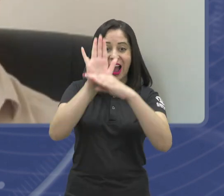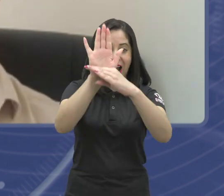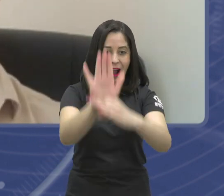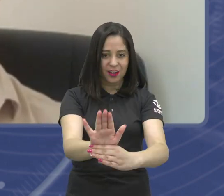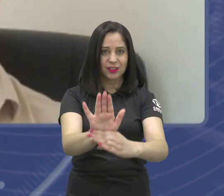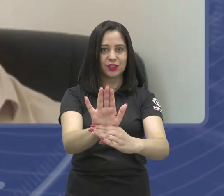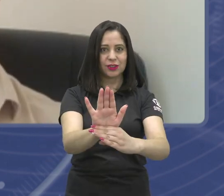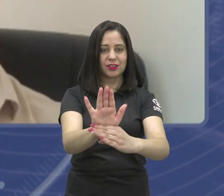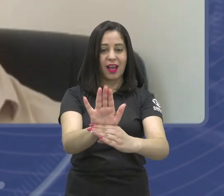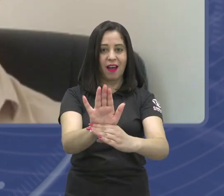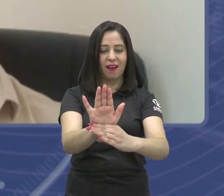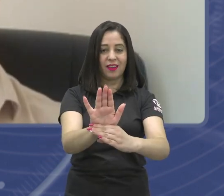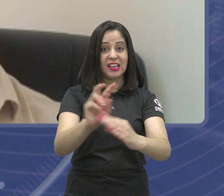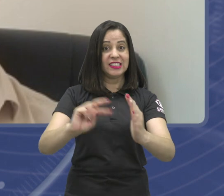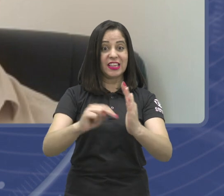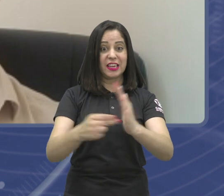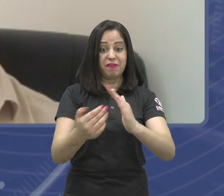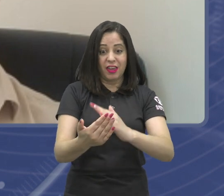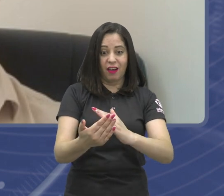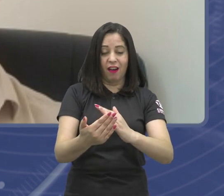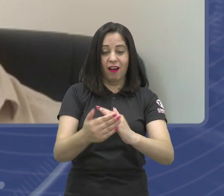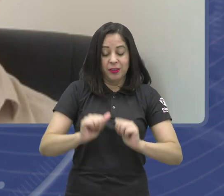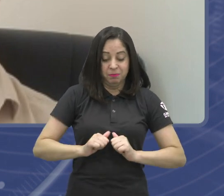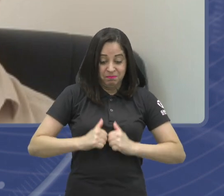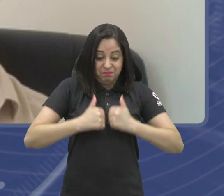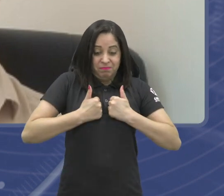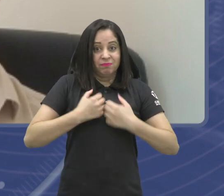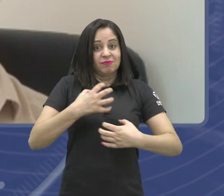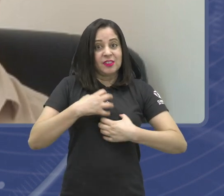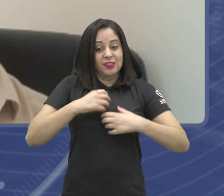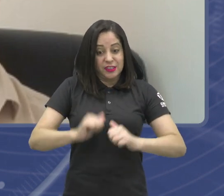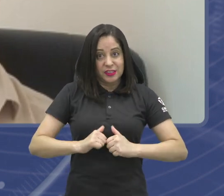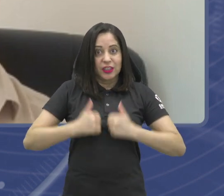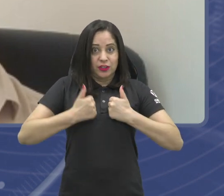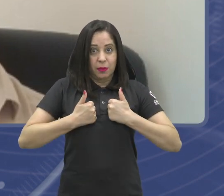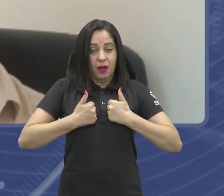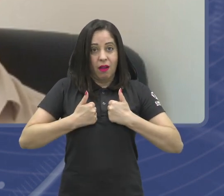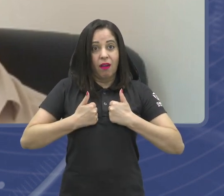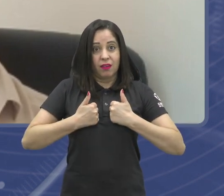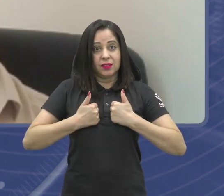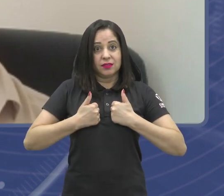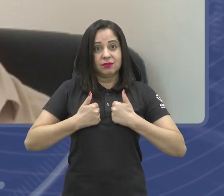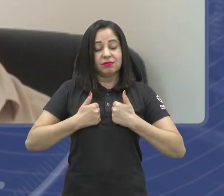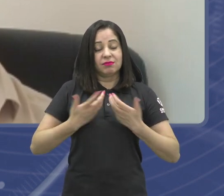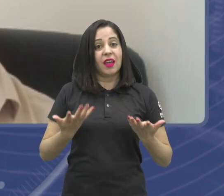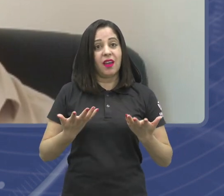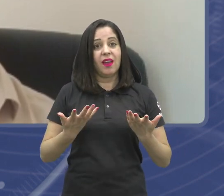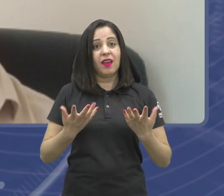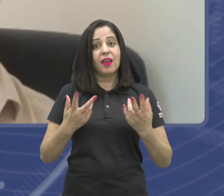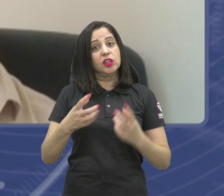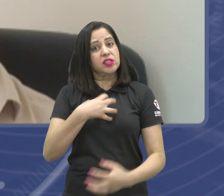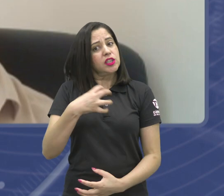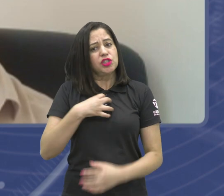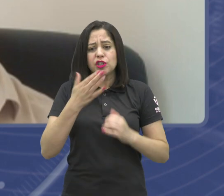pessoa, ela acaba fazendo bem para a gente também, né? Acaba voltando, eu falo do ponto de vista da gente